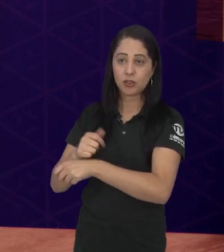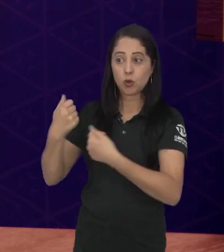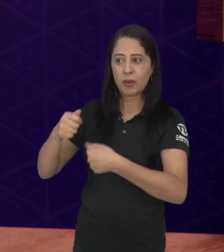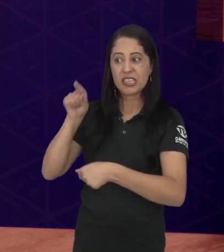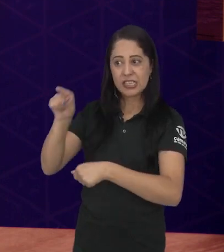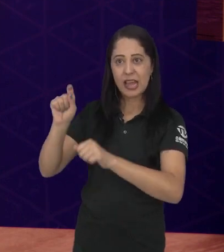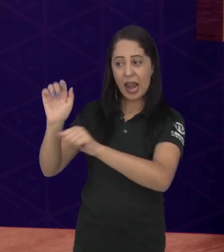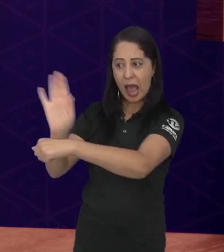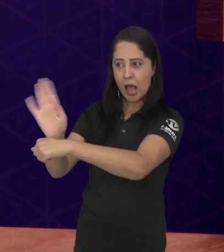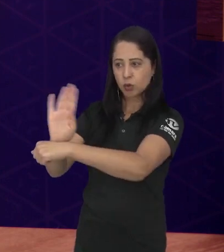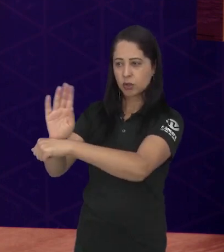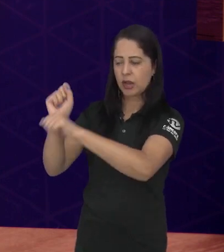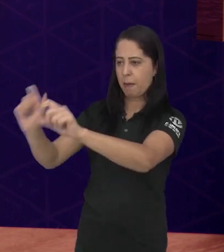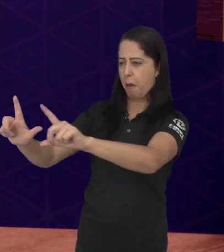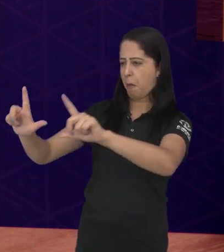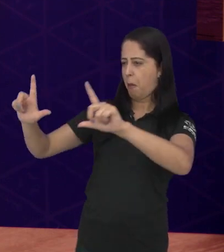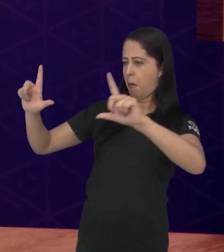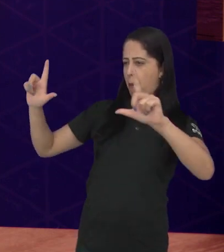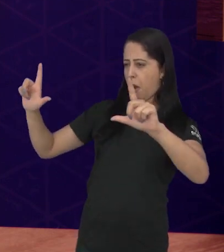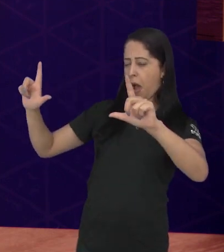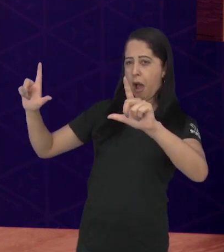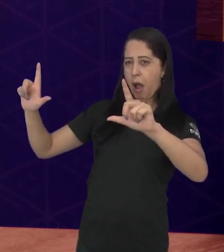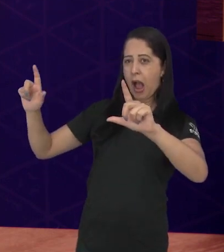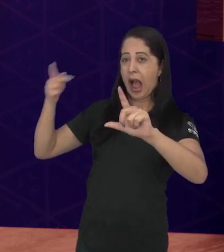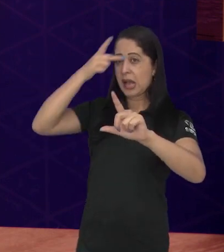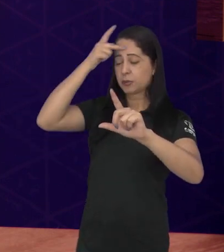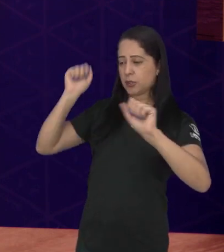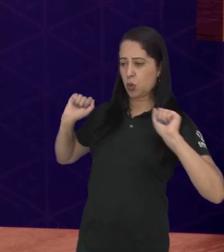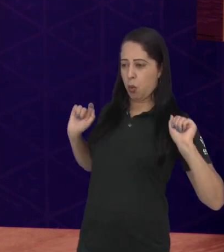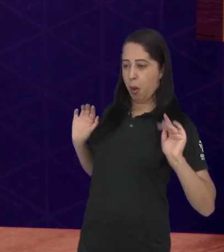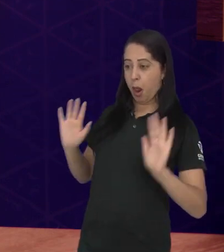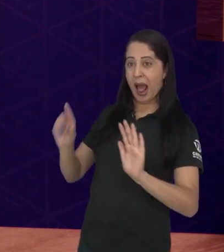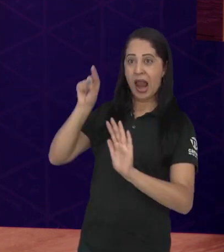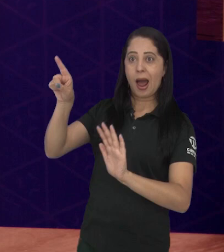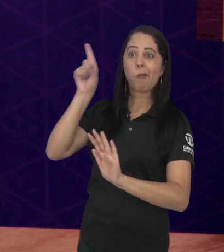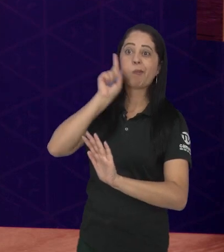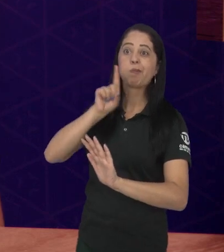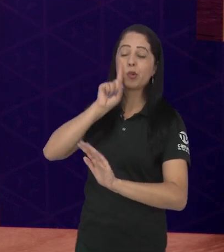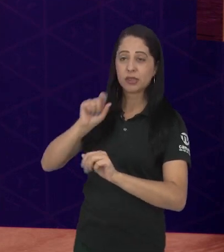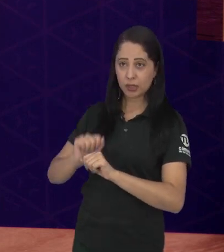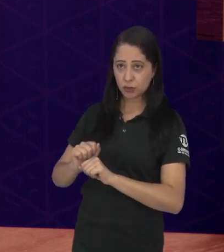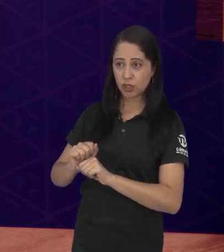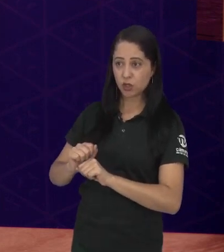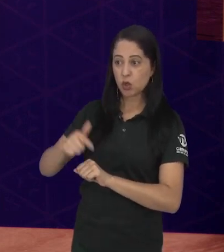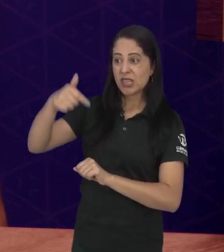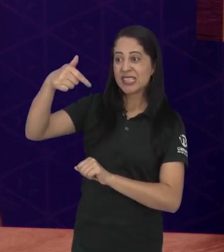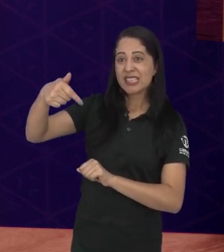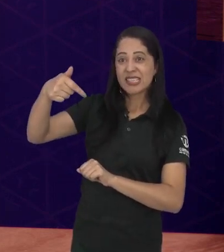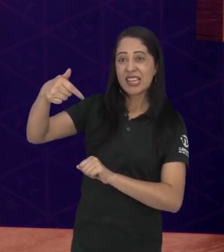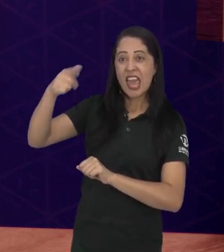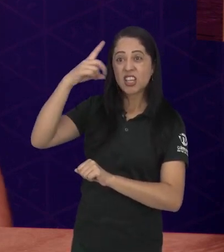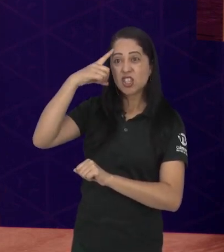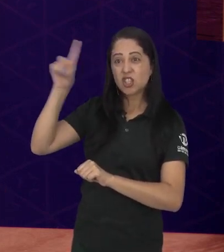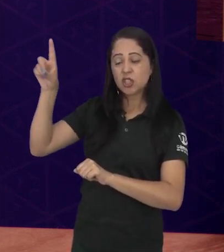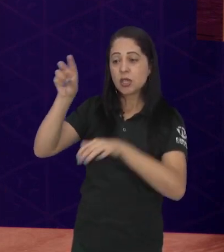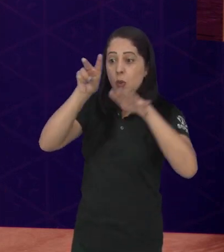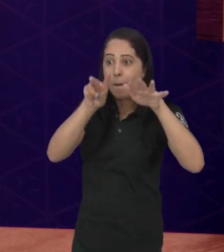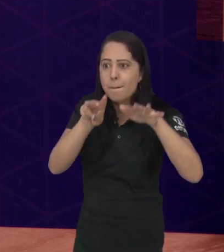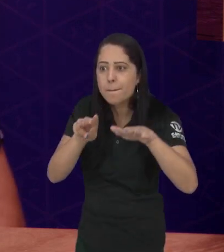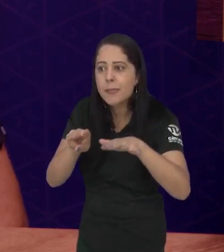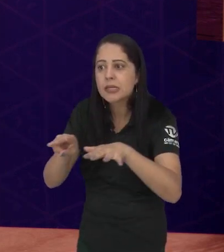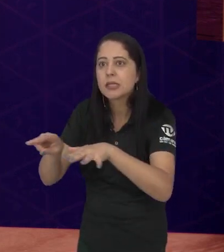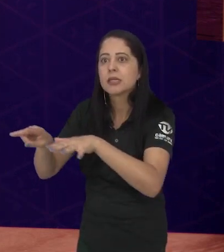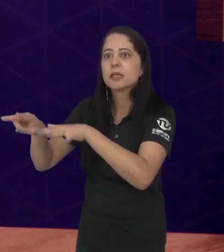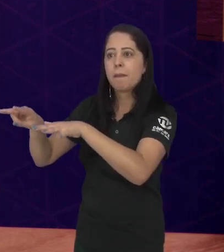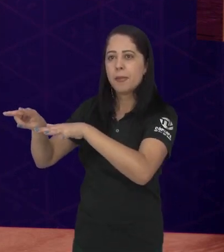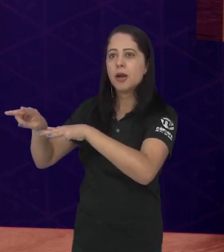por 7 dias seguidos, tem que ter... E, tipo, não pode ter sido de graça, tem que ter sido um filme que teve uma sala de